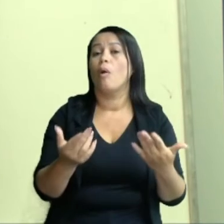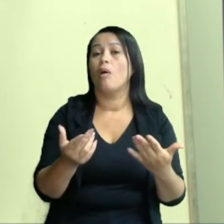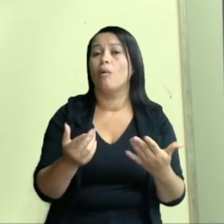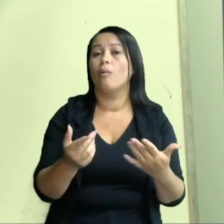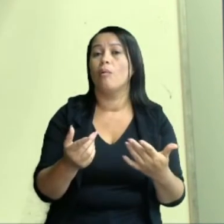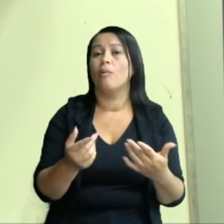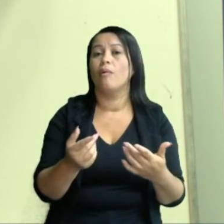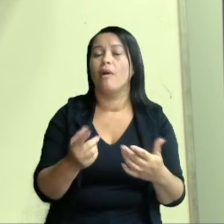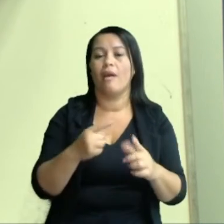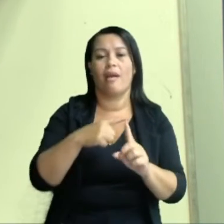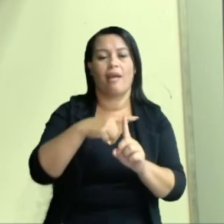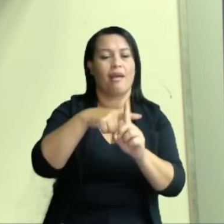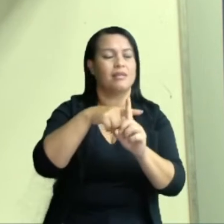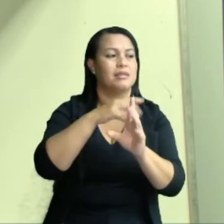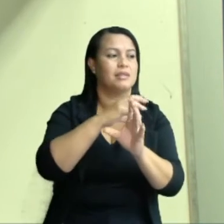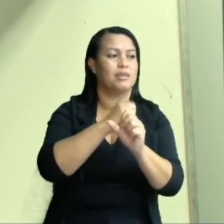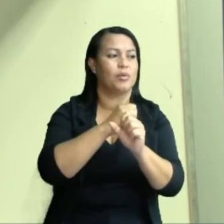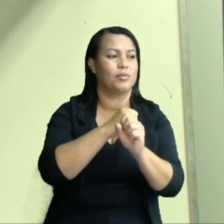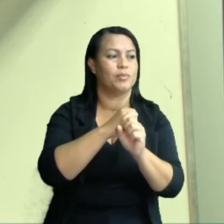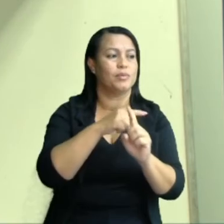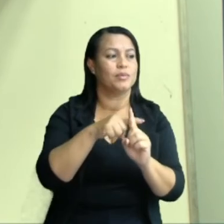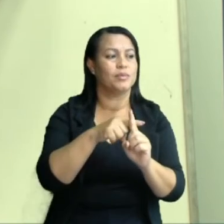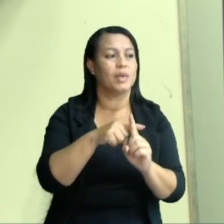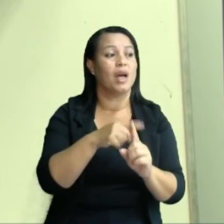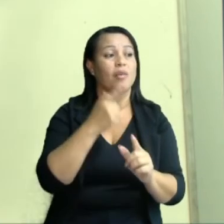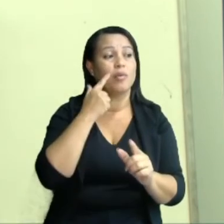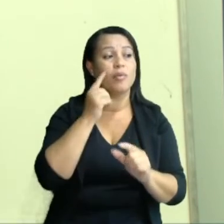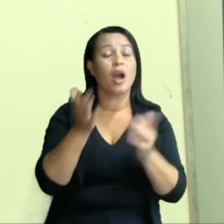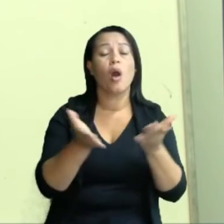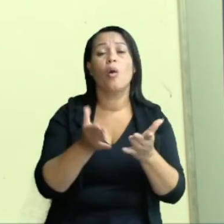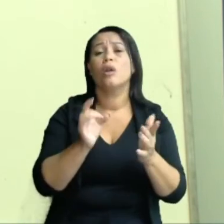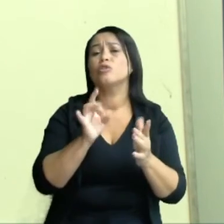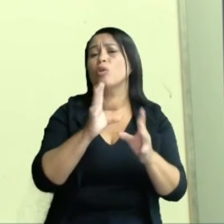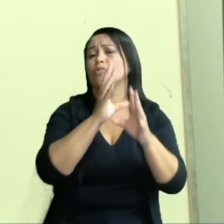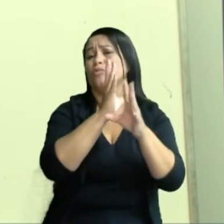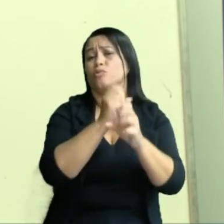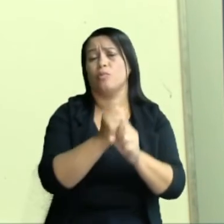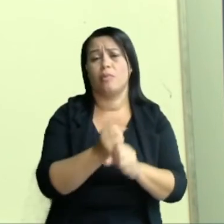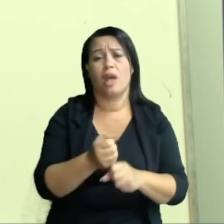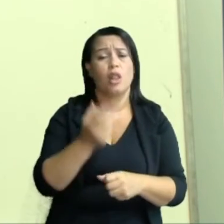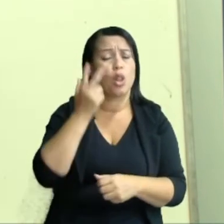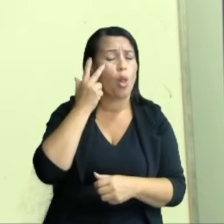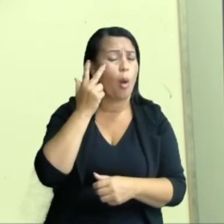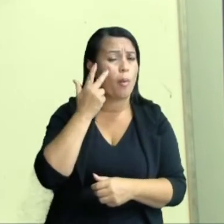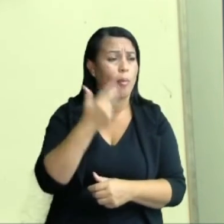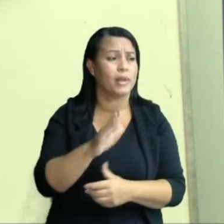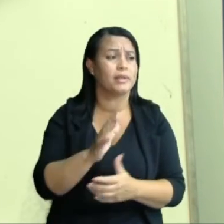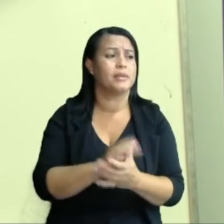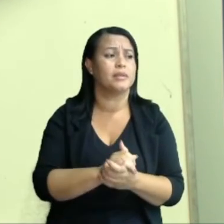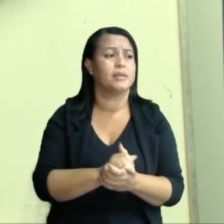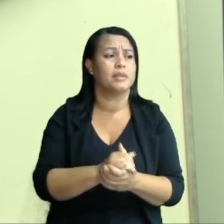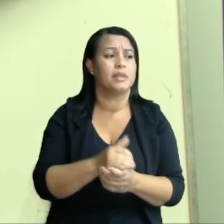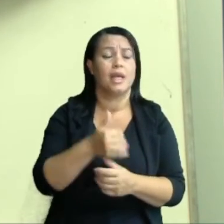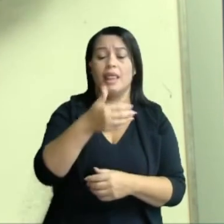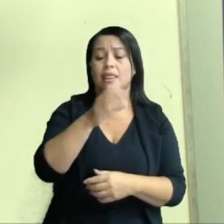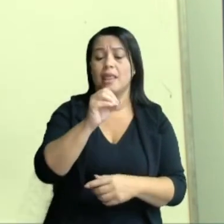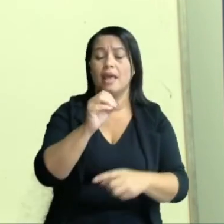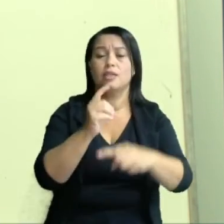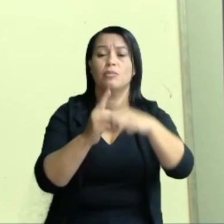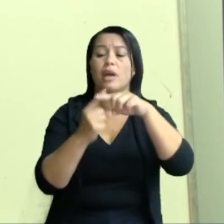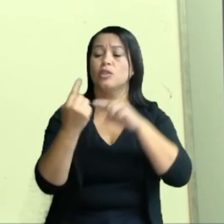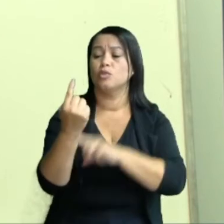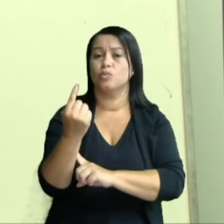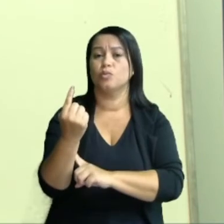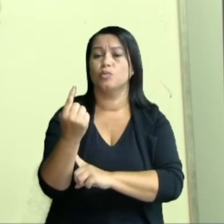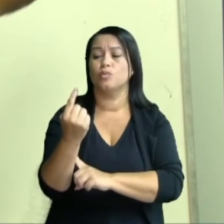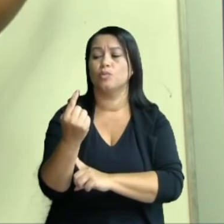operação? A adição. E agora é só somar normalmente. 10 mais